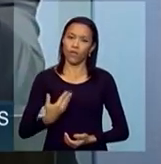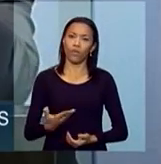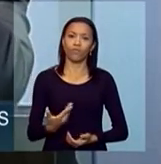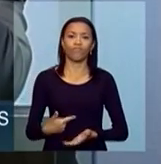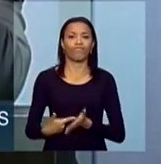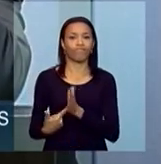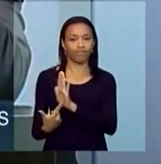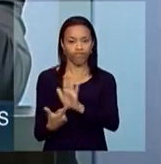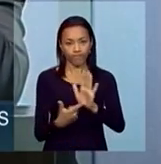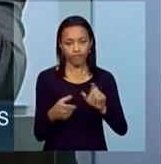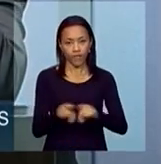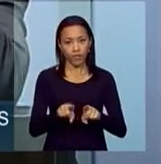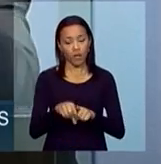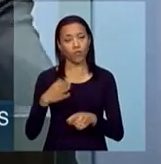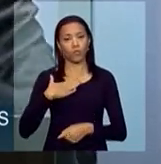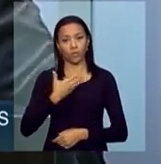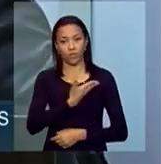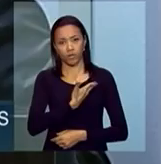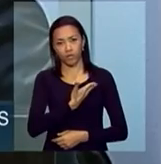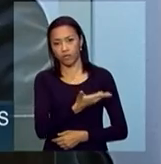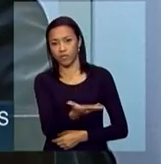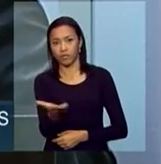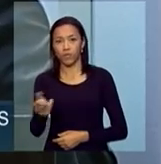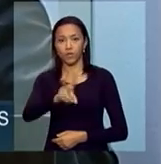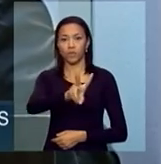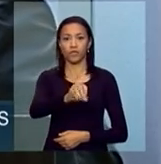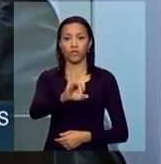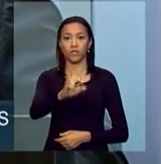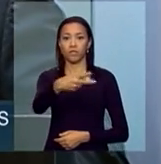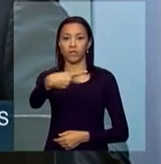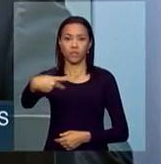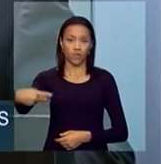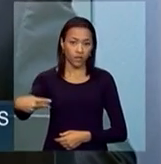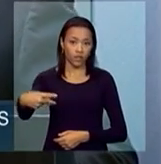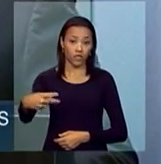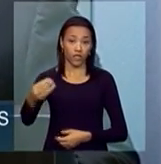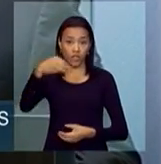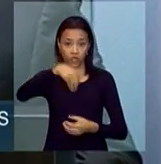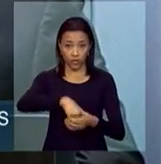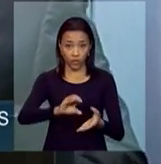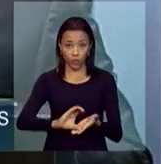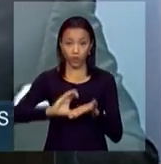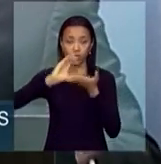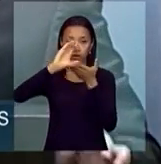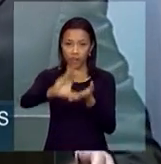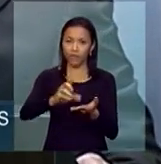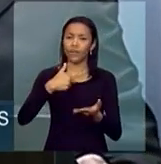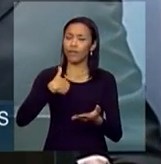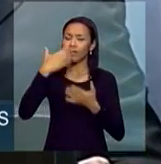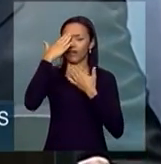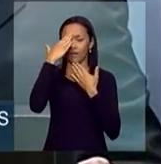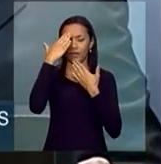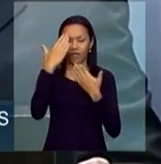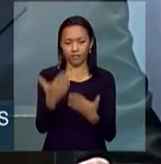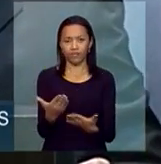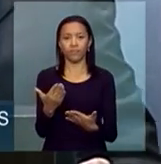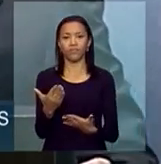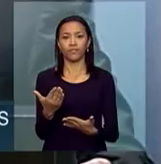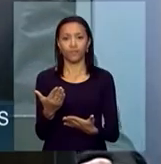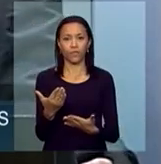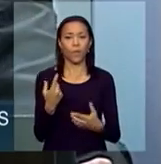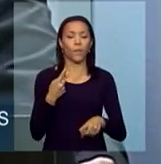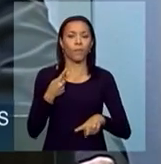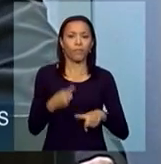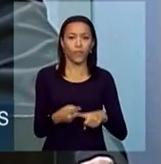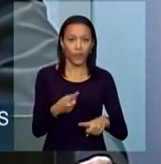colegas vice-presidentes, integrantes do Conselho Diretor, a quem eu agradeço muito,